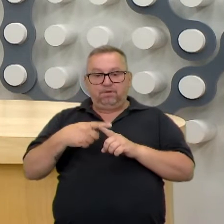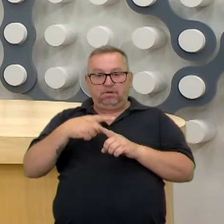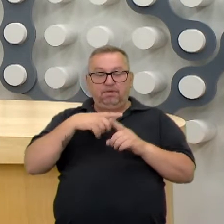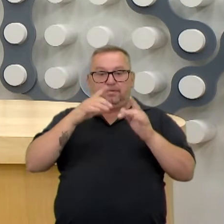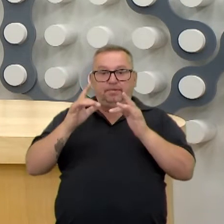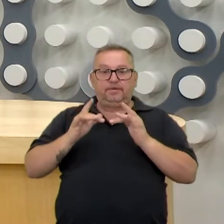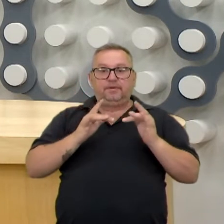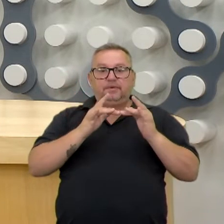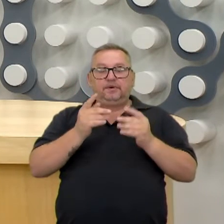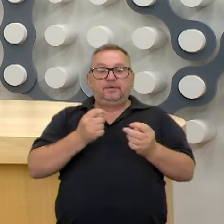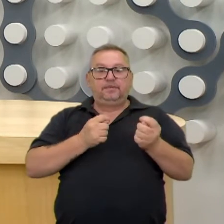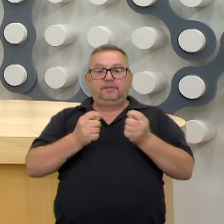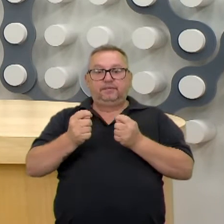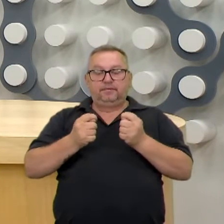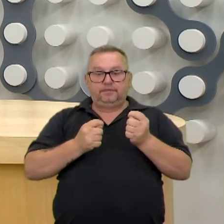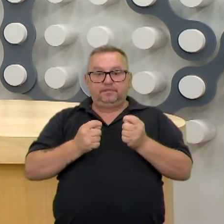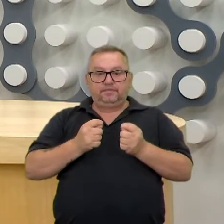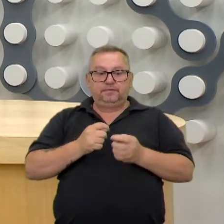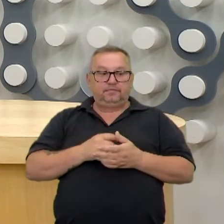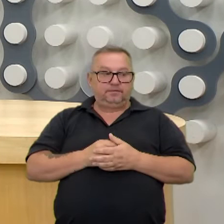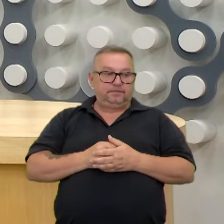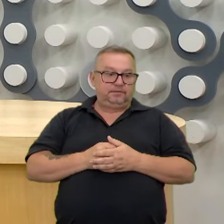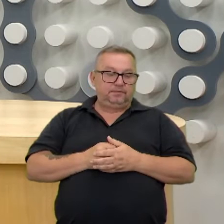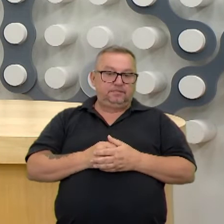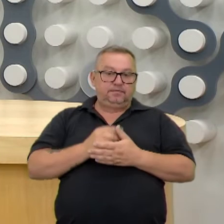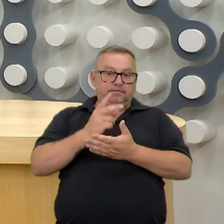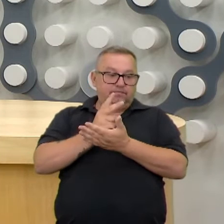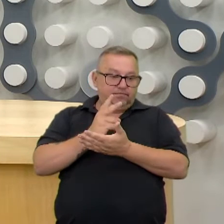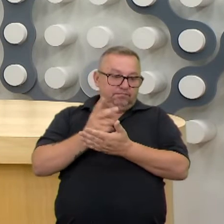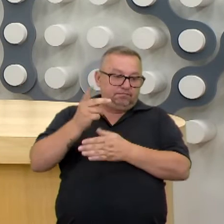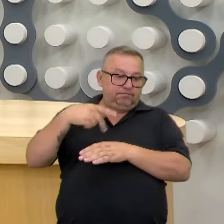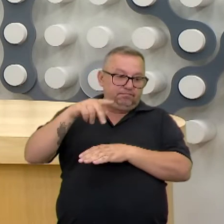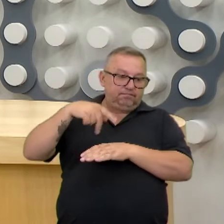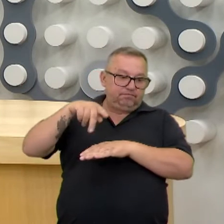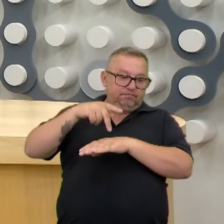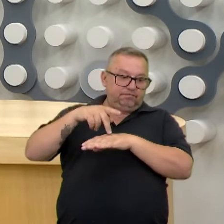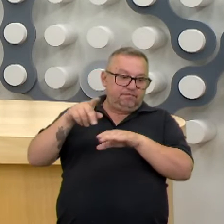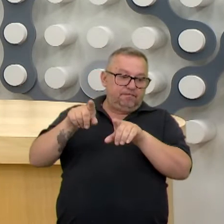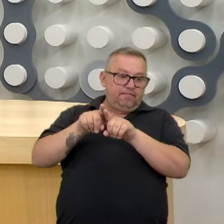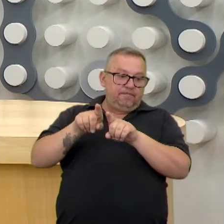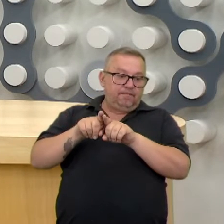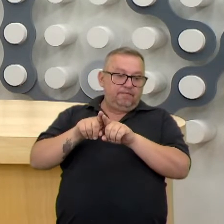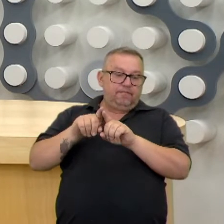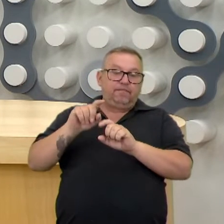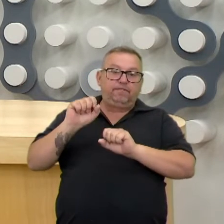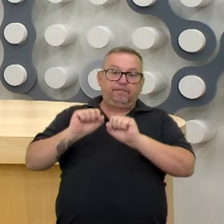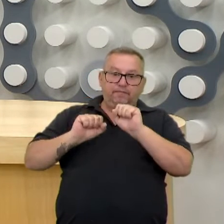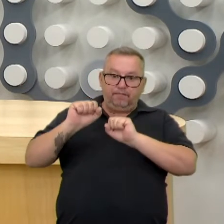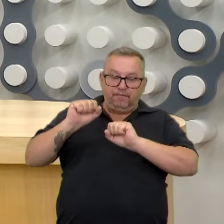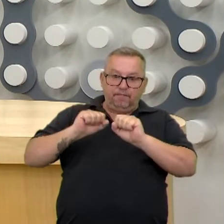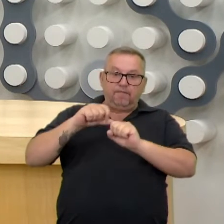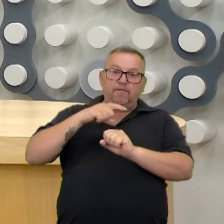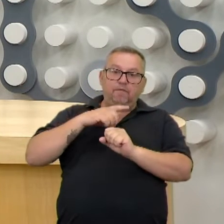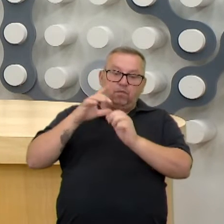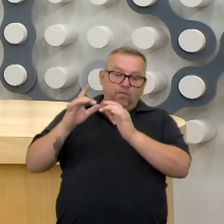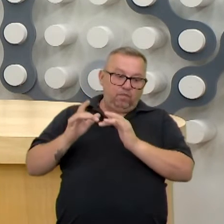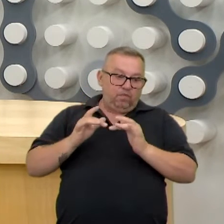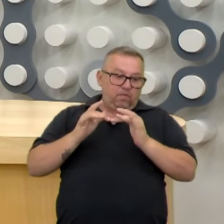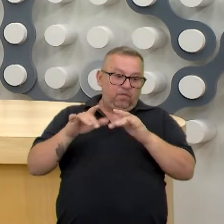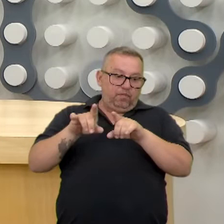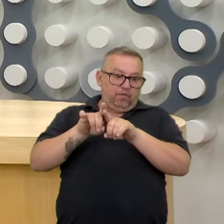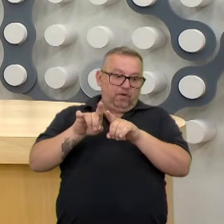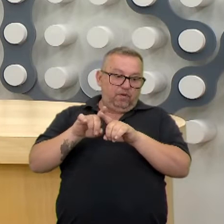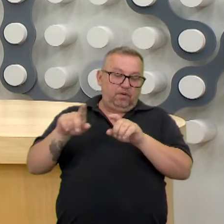relação econômica de investimentos, né? Mesmo os países e até as empresas, elas têm que relacionar, né, o